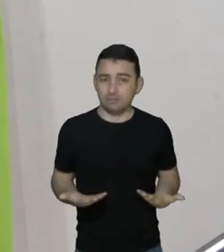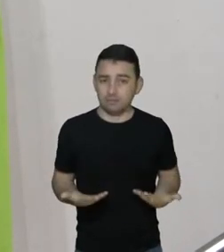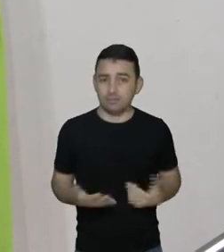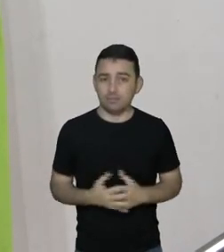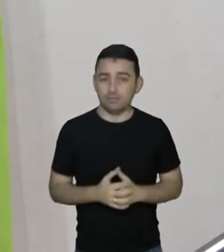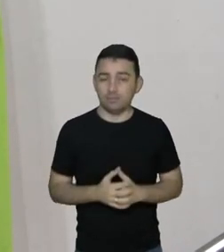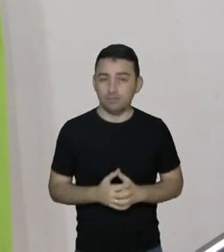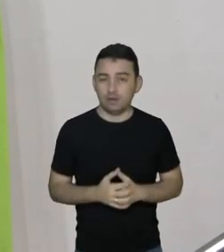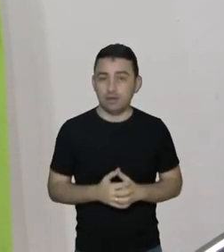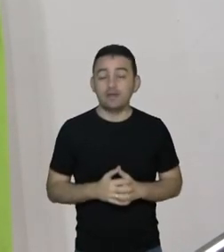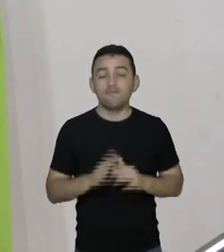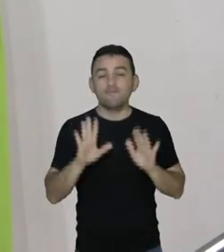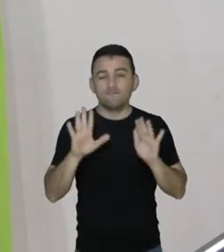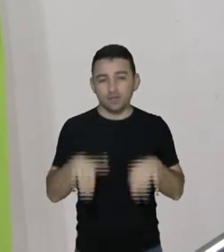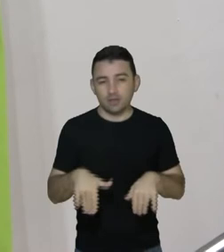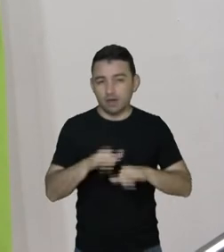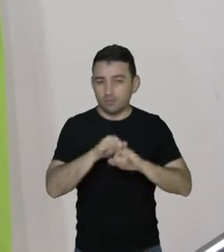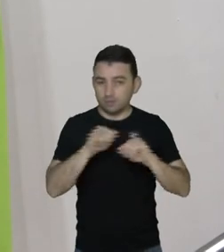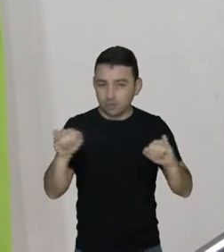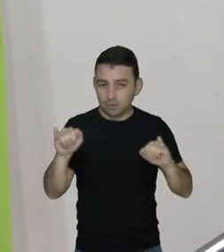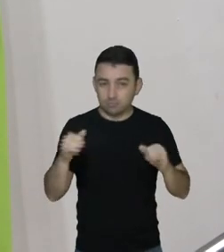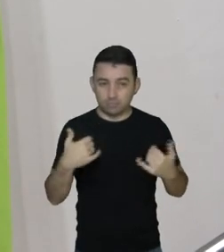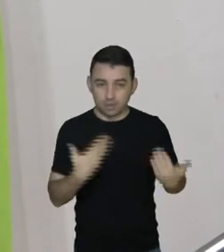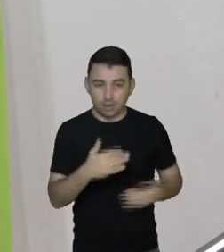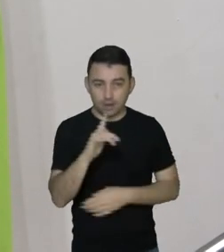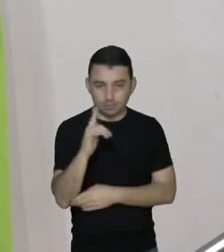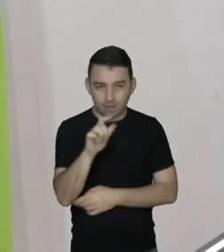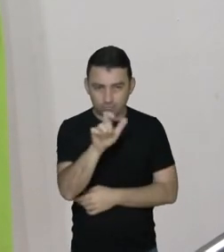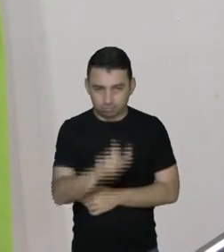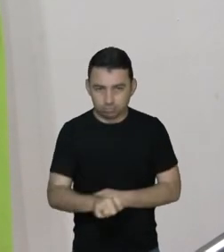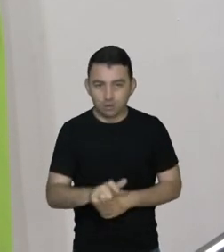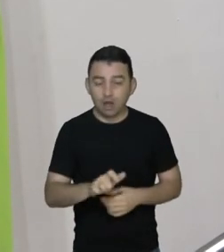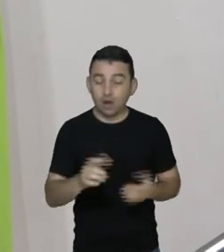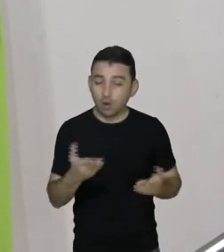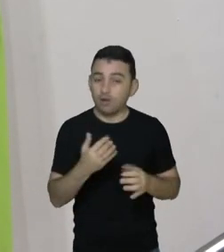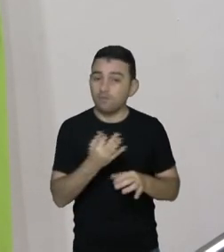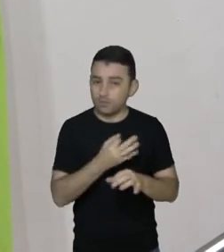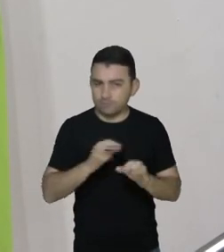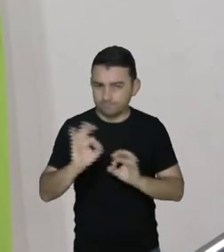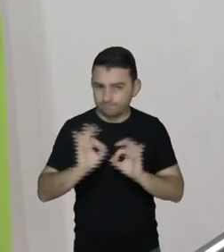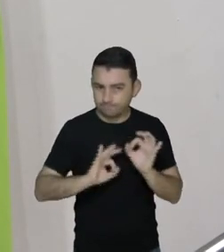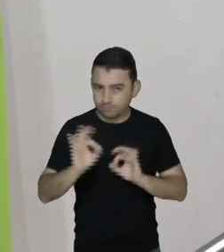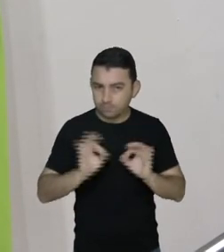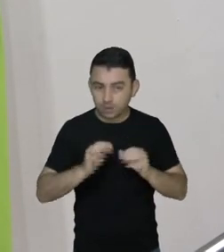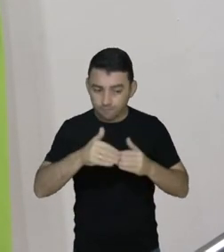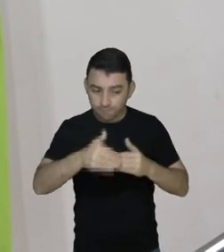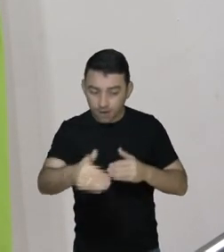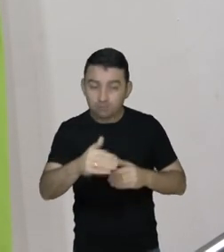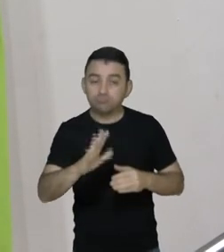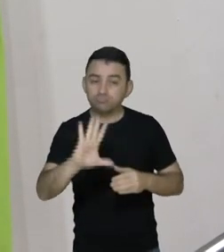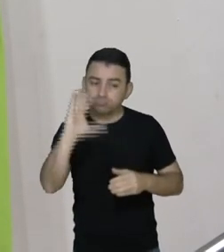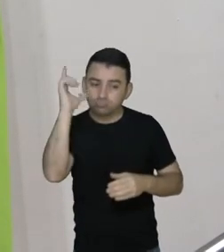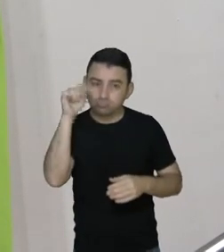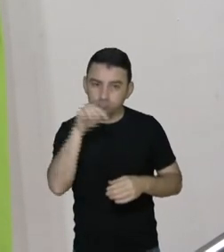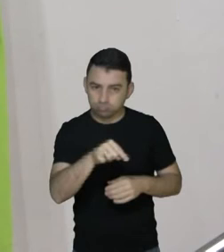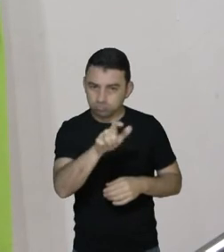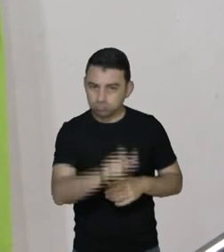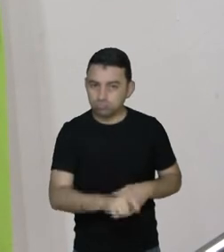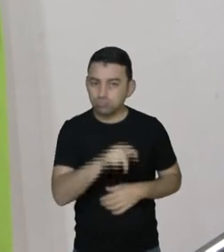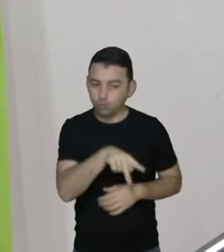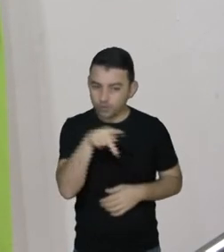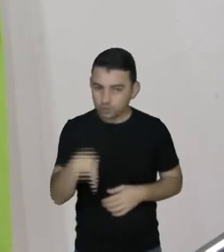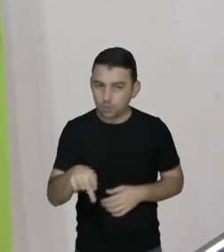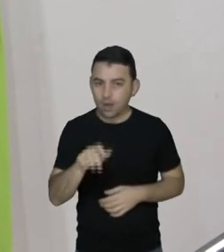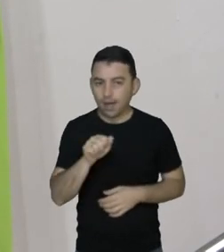concluir, além de comunicar aqui o cidadão de Gaspar que nós estamos formalizando pedidos por consequências para essas... para esses professores do